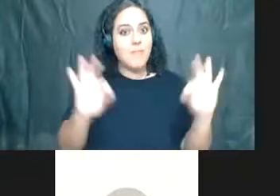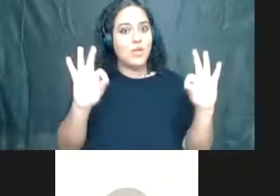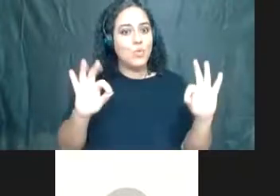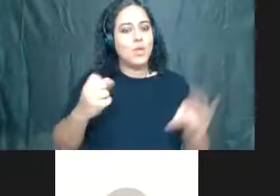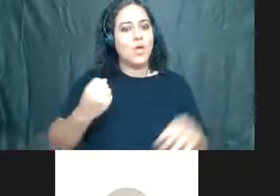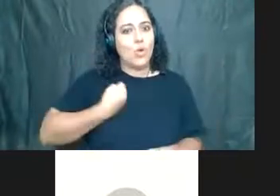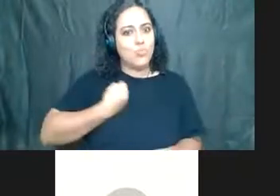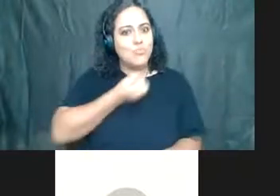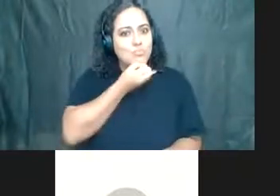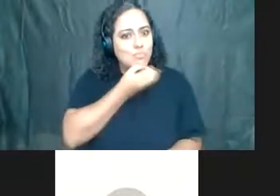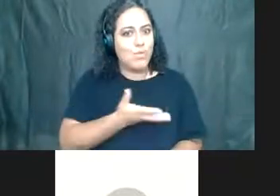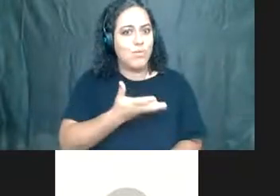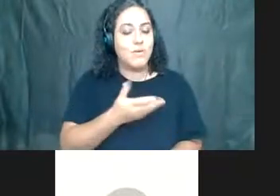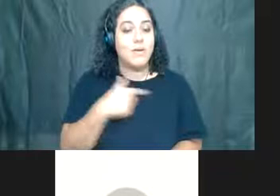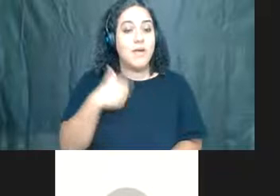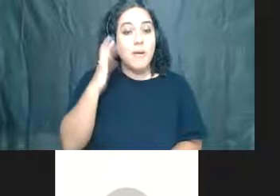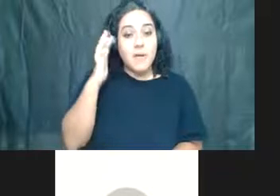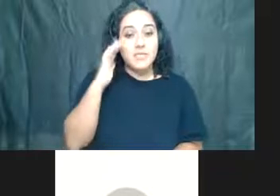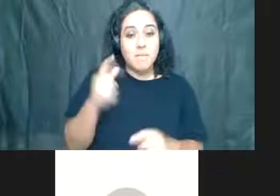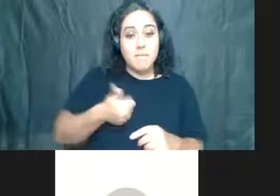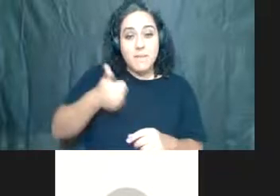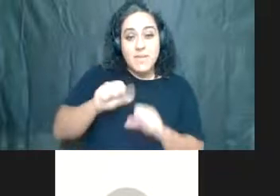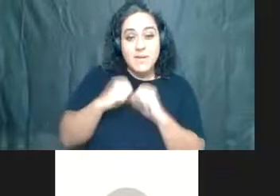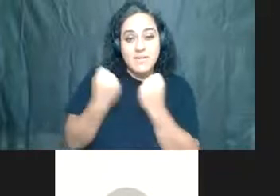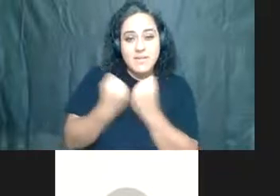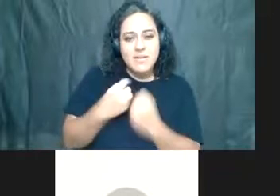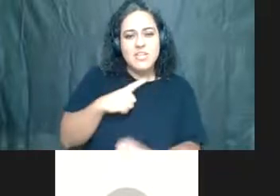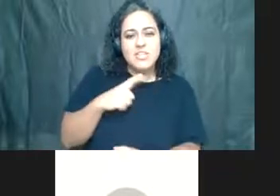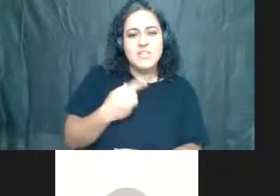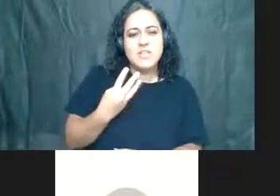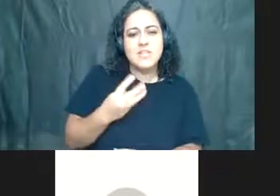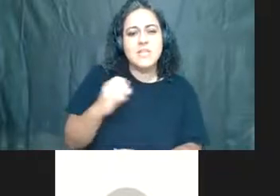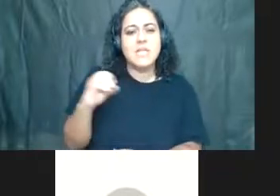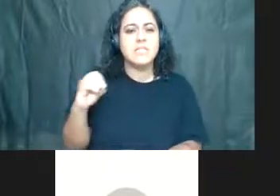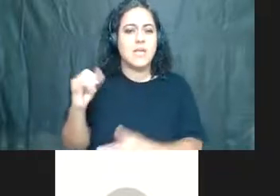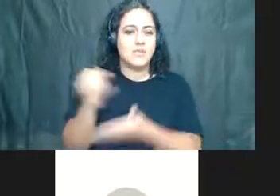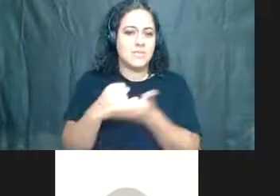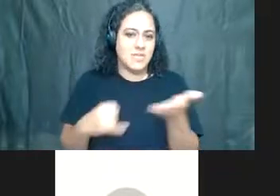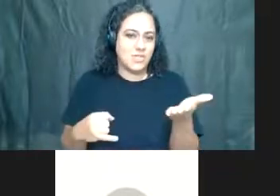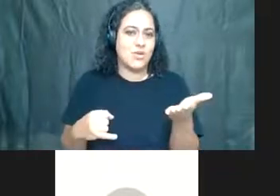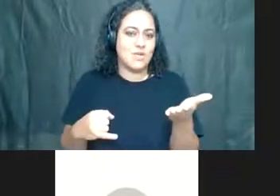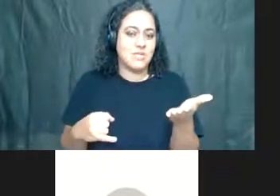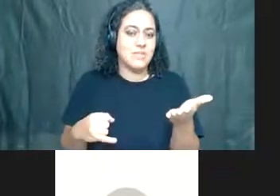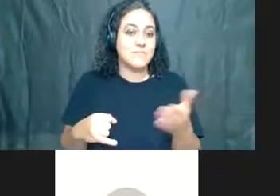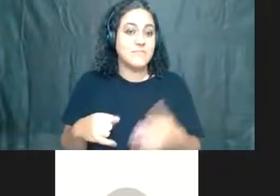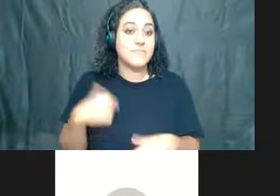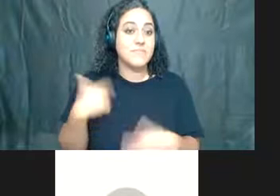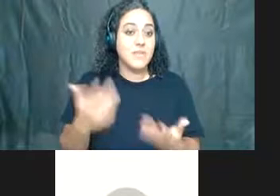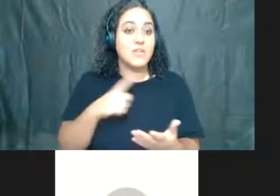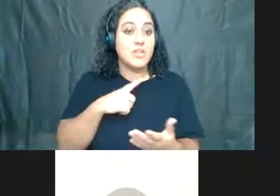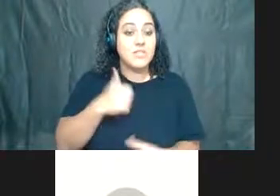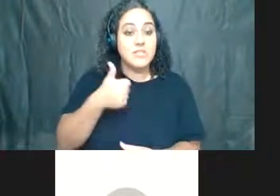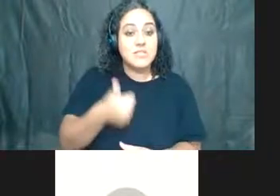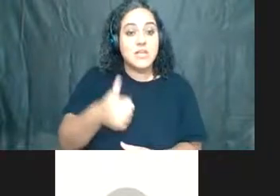grande. Para vocês terem ideia, no primeiro simpósio nós tínhamos 300 inscritos, então nós temos aqui